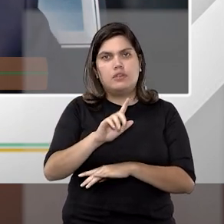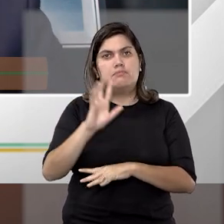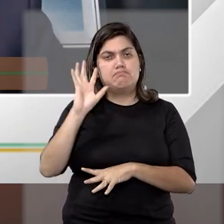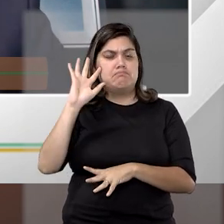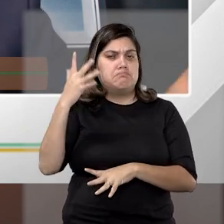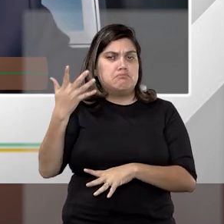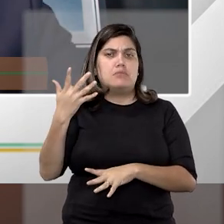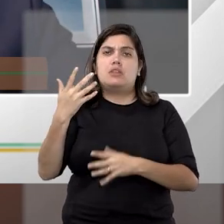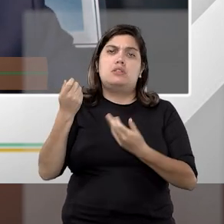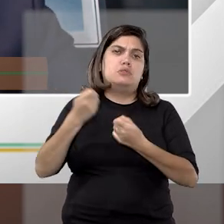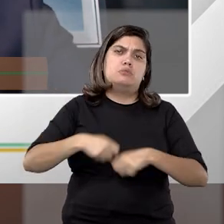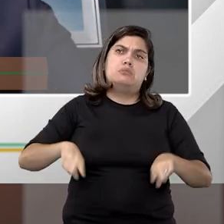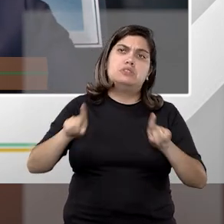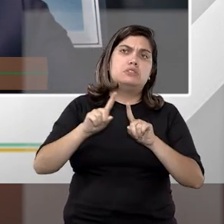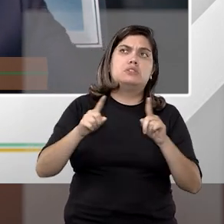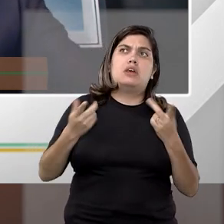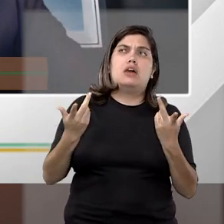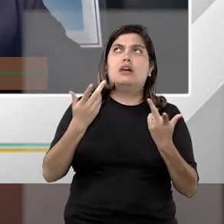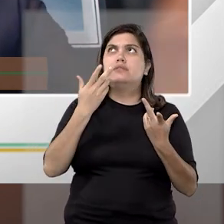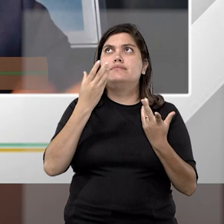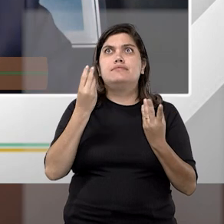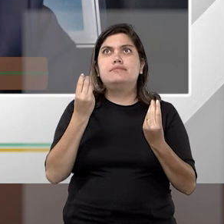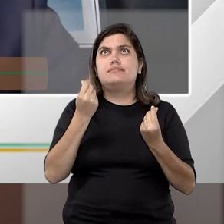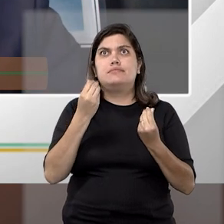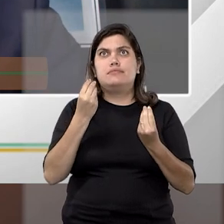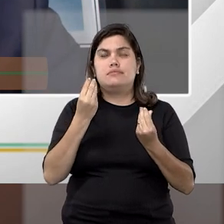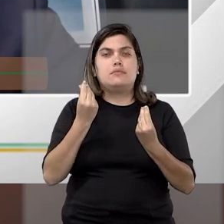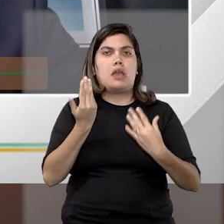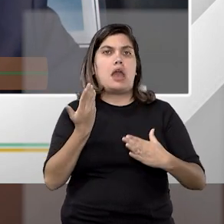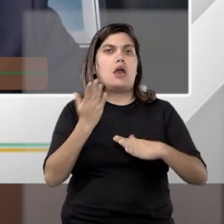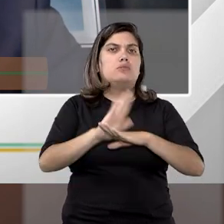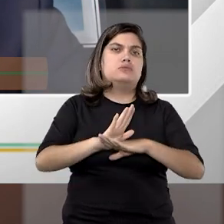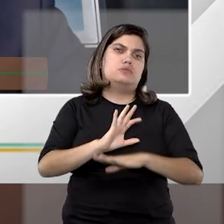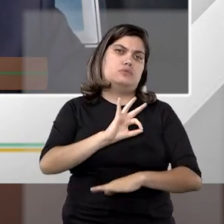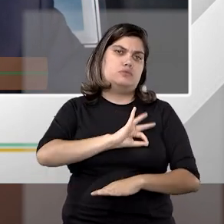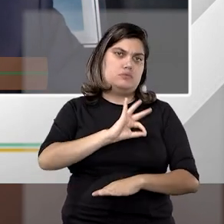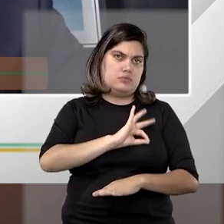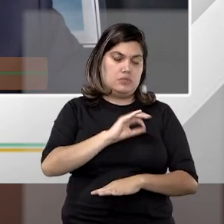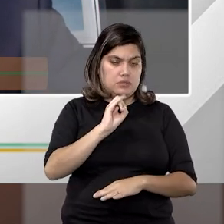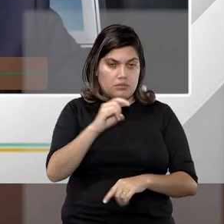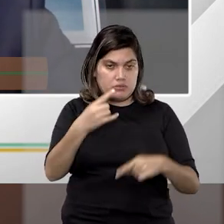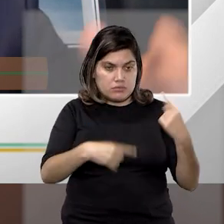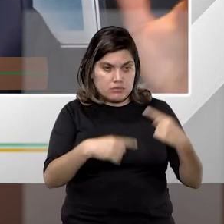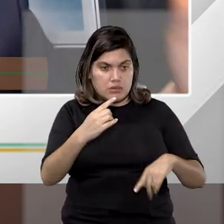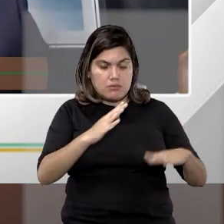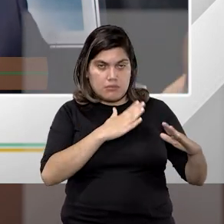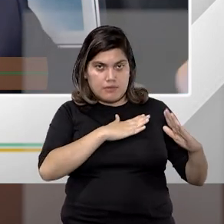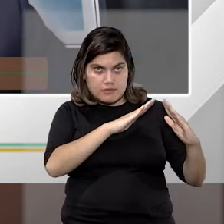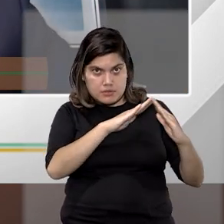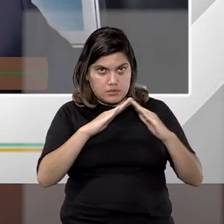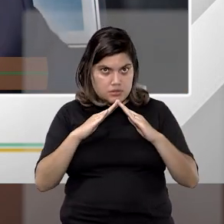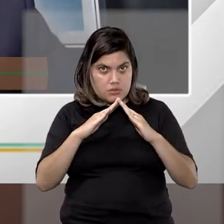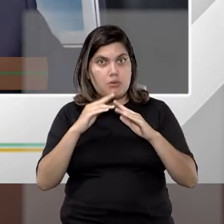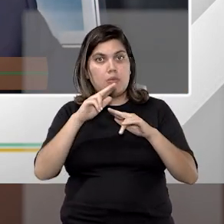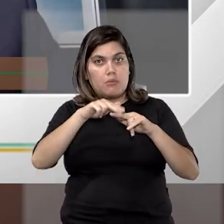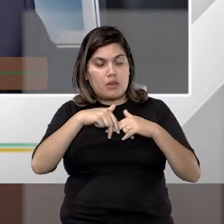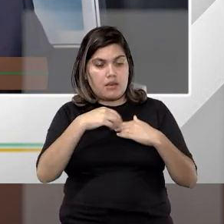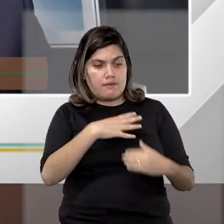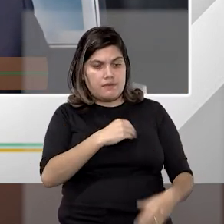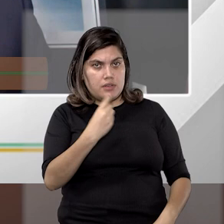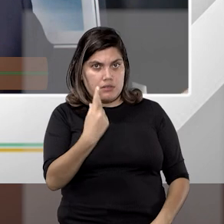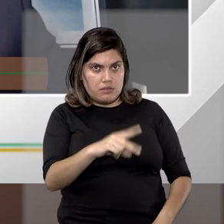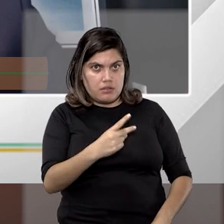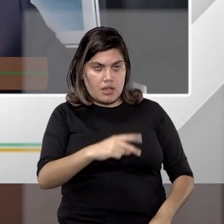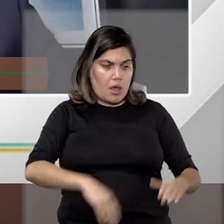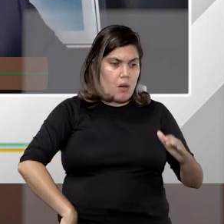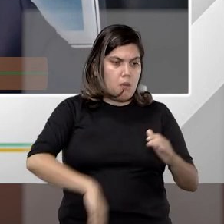tentar resolver sem a necessidade de uma de um auxílio policial se eu discuto com meu vizinho do lado